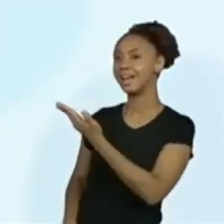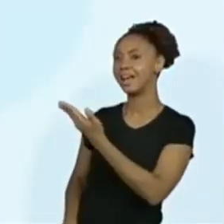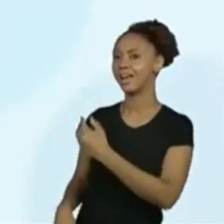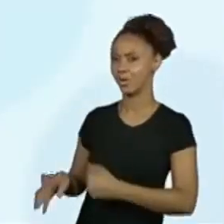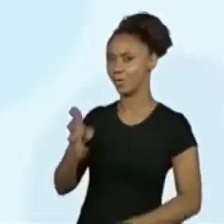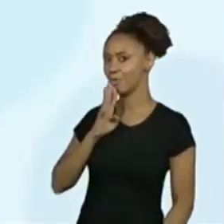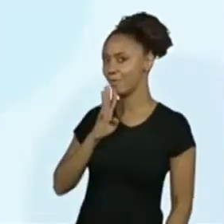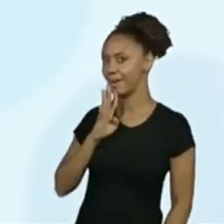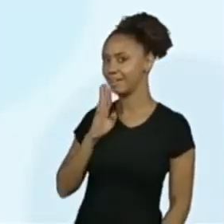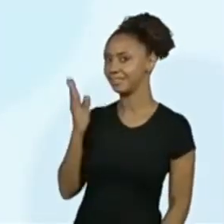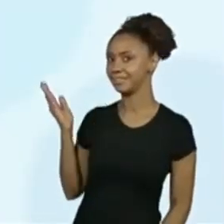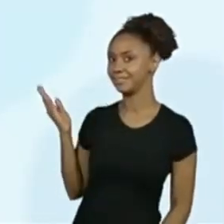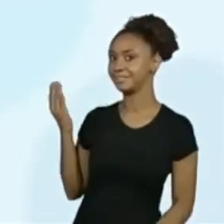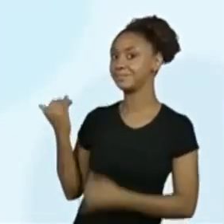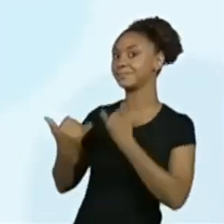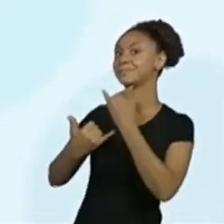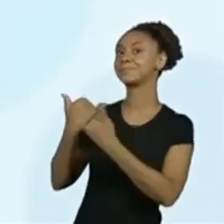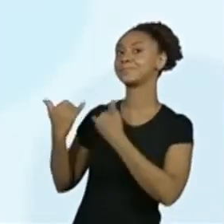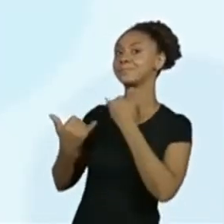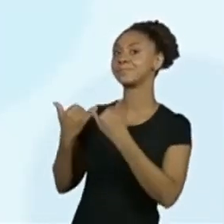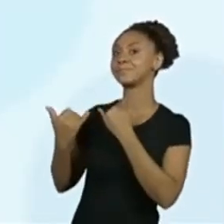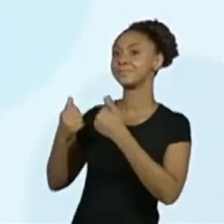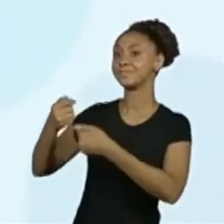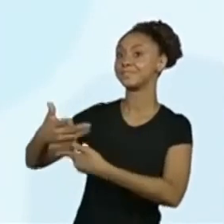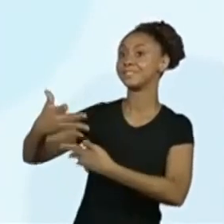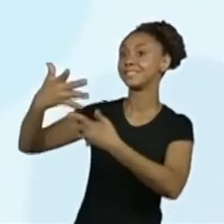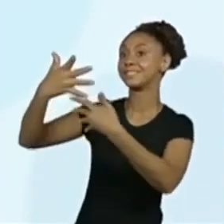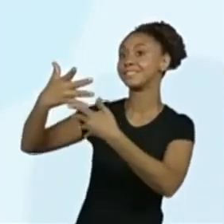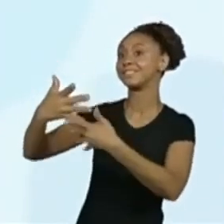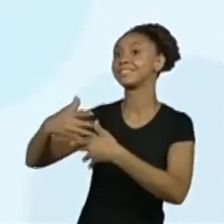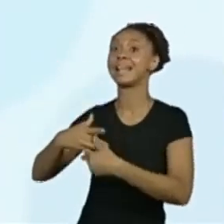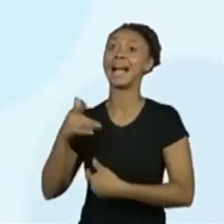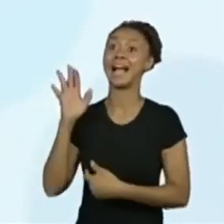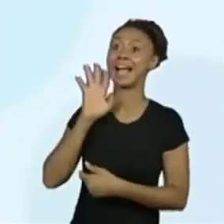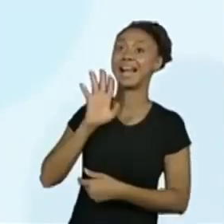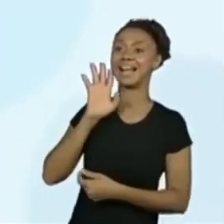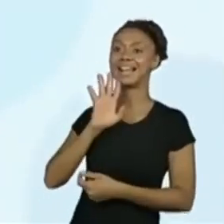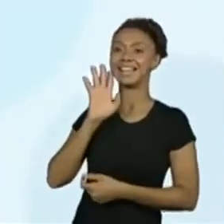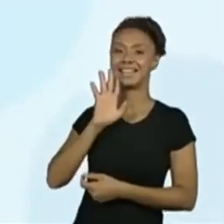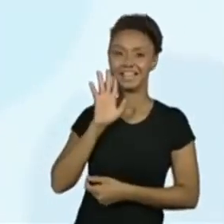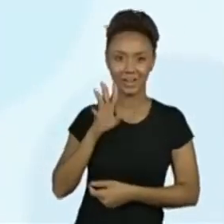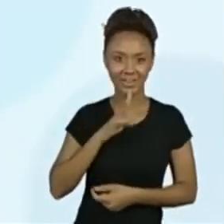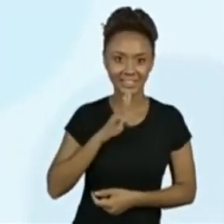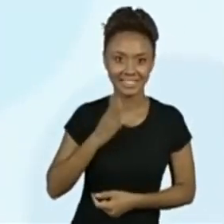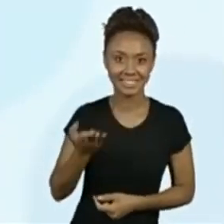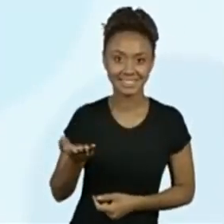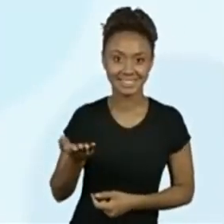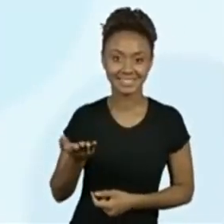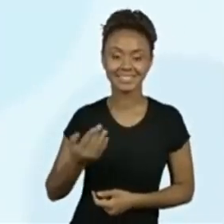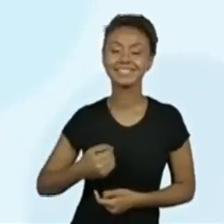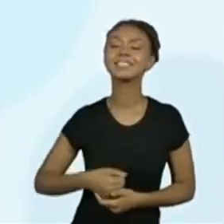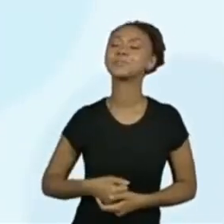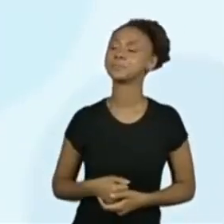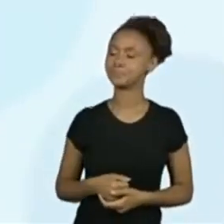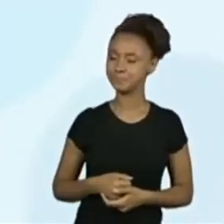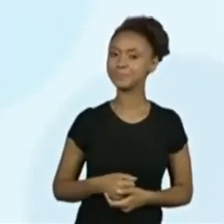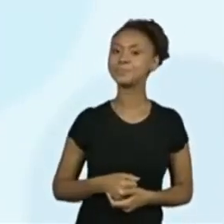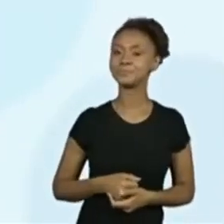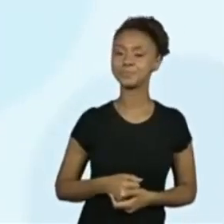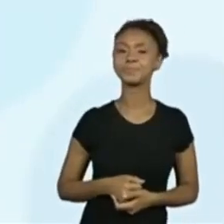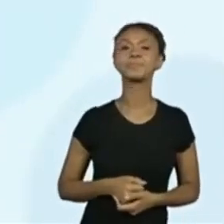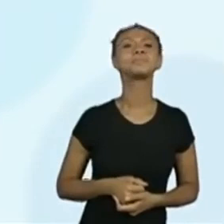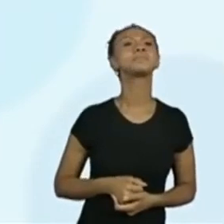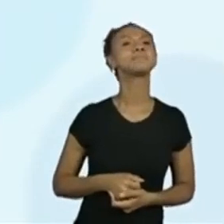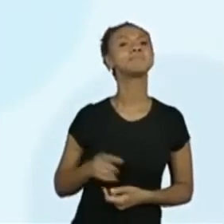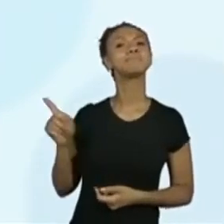brincadeira? Olhem ela aí. Eles já estão lá. Que delícia. Ah, conhece essa brincadeira? Muito bem.